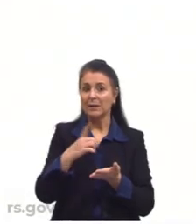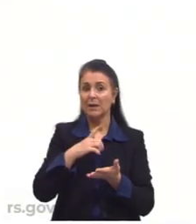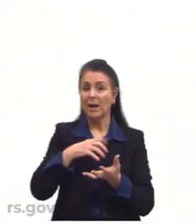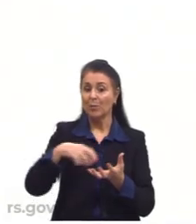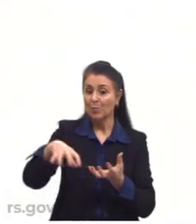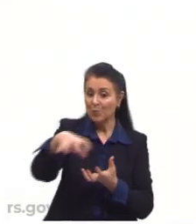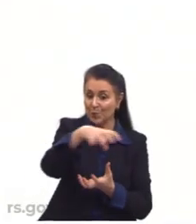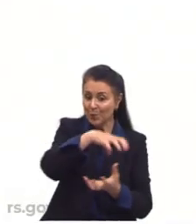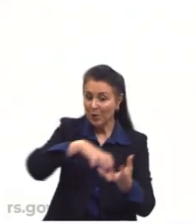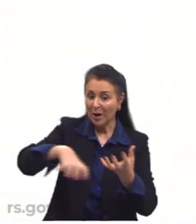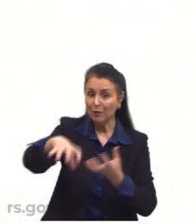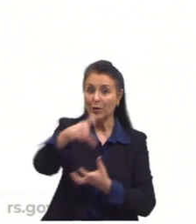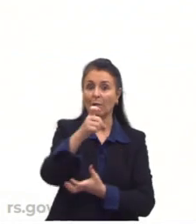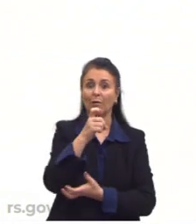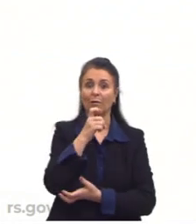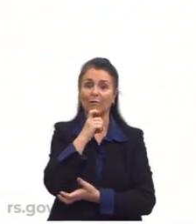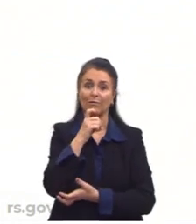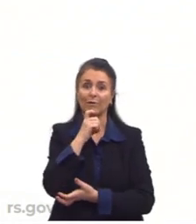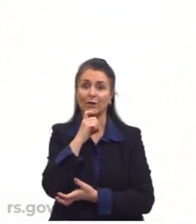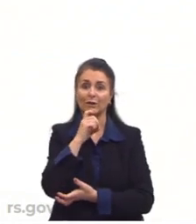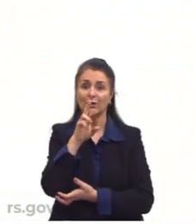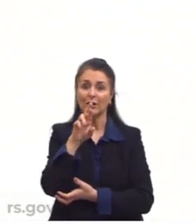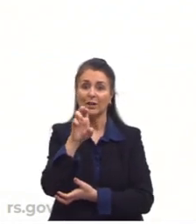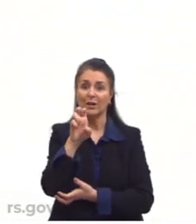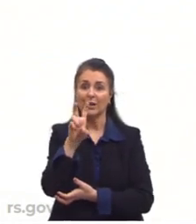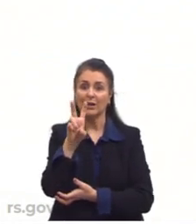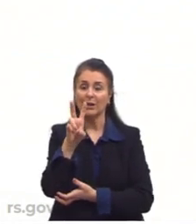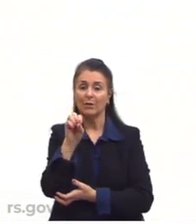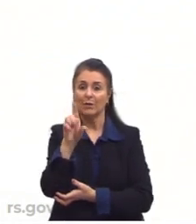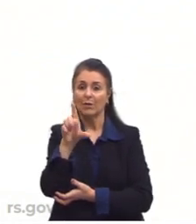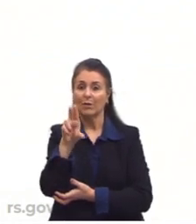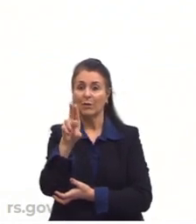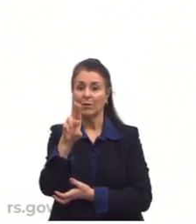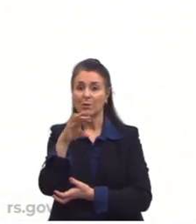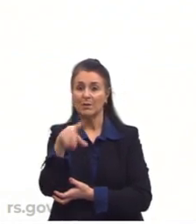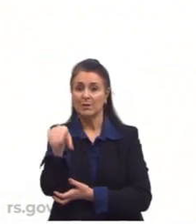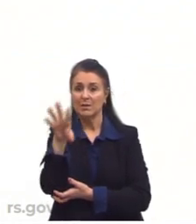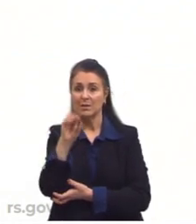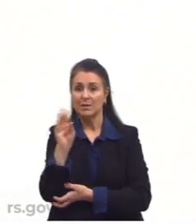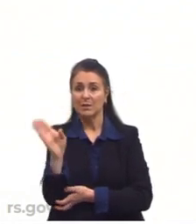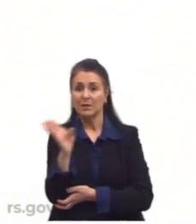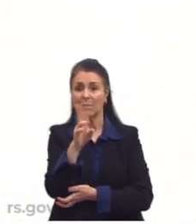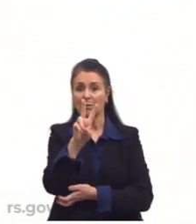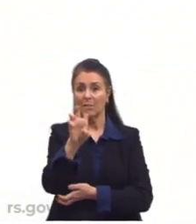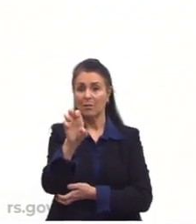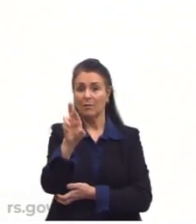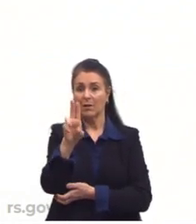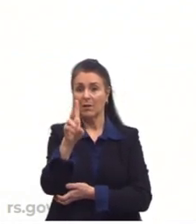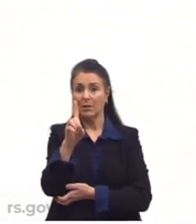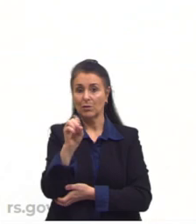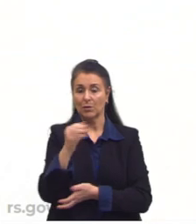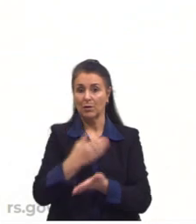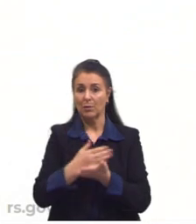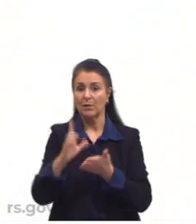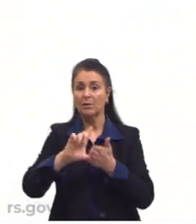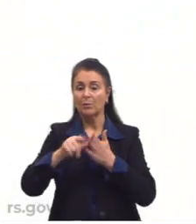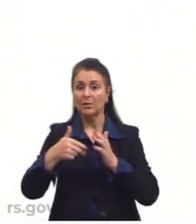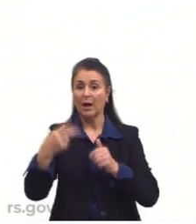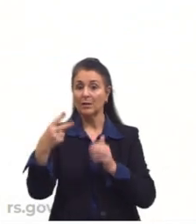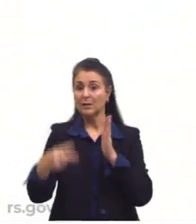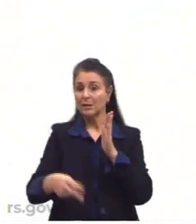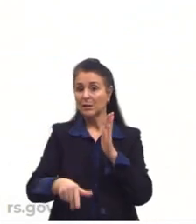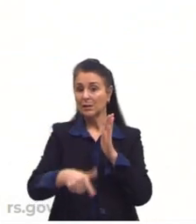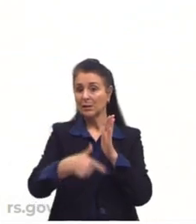revolução verde da água usada revolução Verde Então ela origina-se originally após a Segunda Guerra Mundial quando nós temos